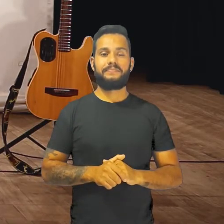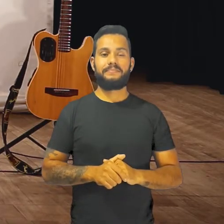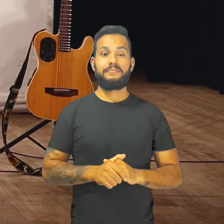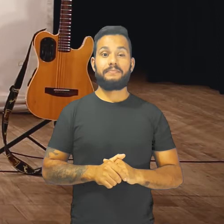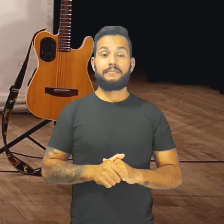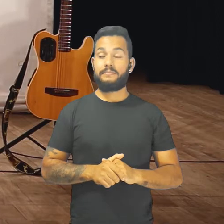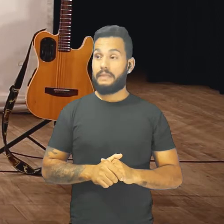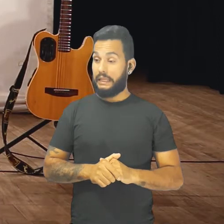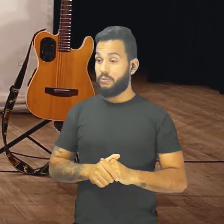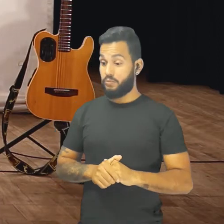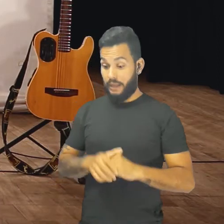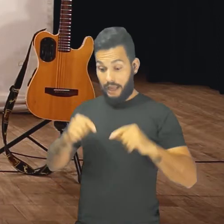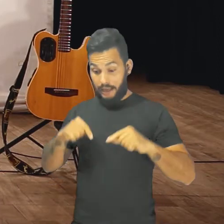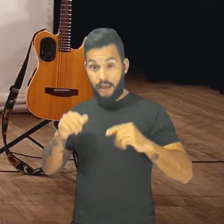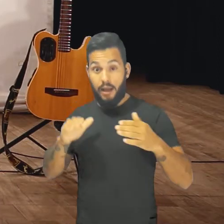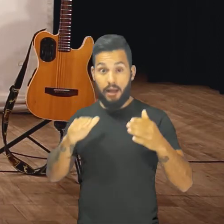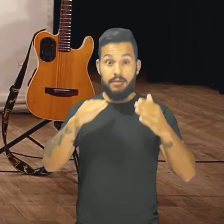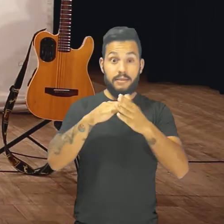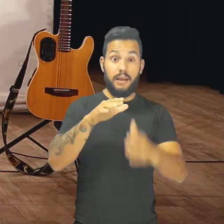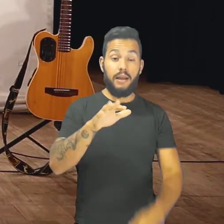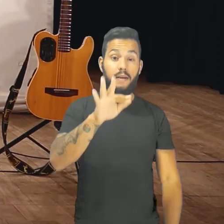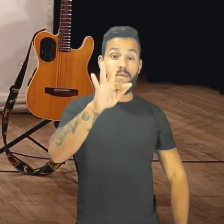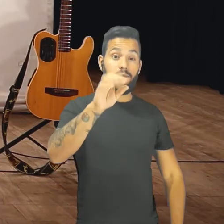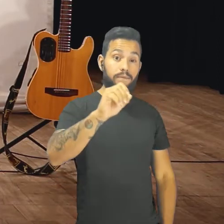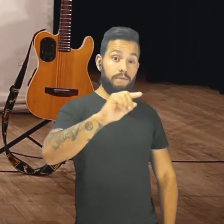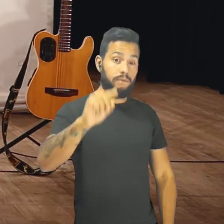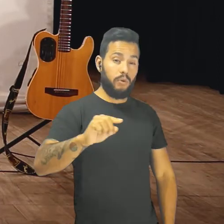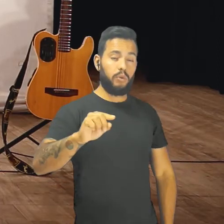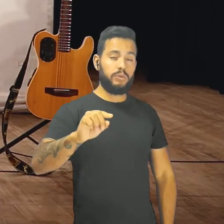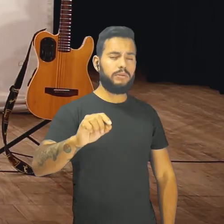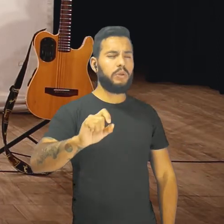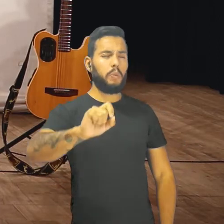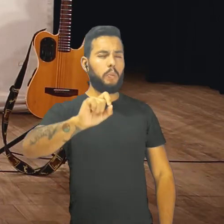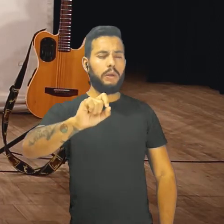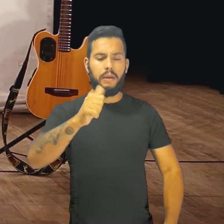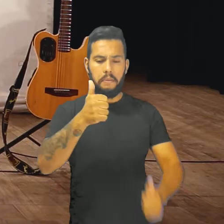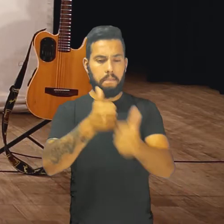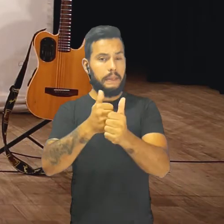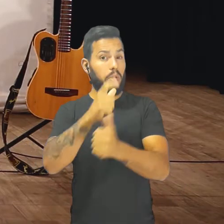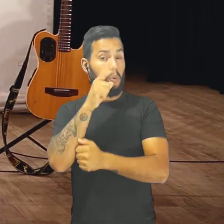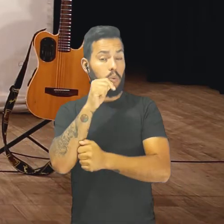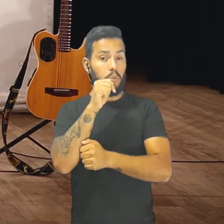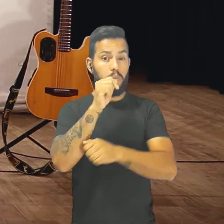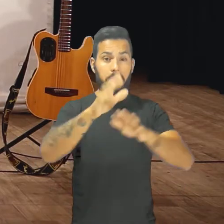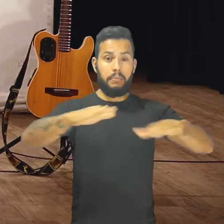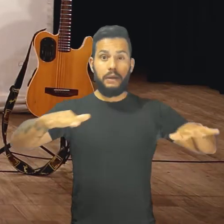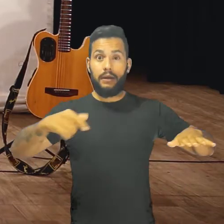Ah. E daqui até a foz, o que se vê, hein? Mais perto do mar, já vimos as dunas, os